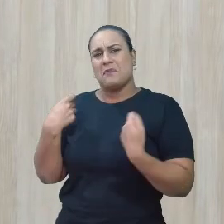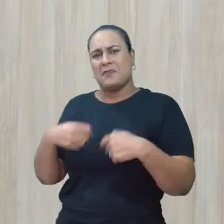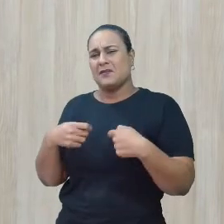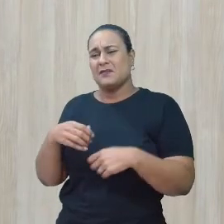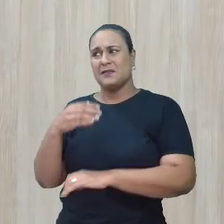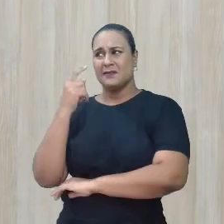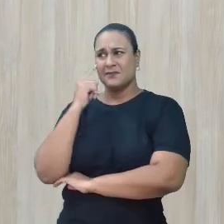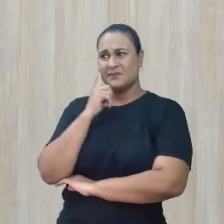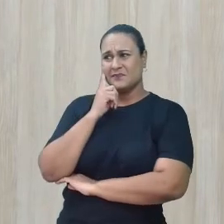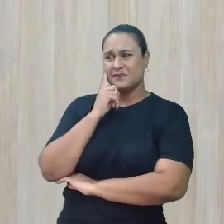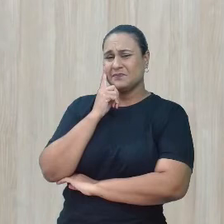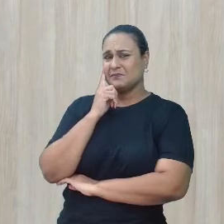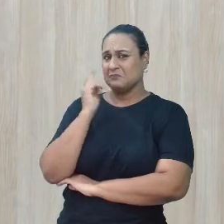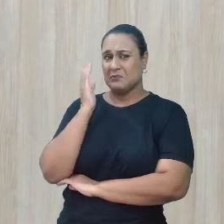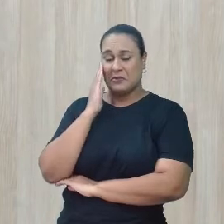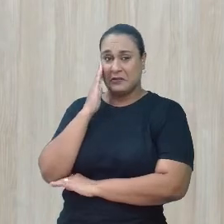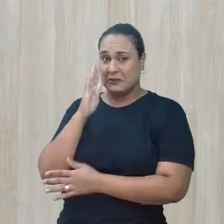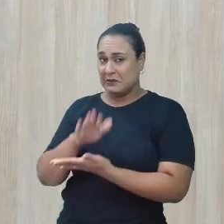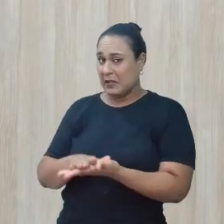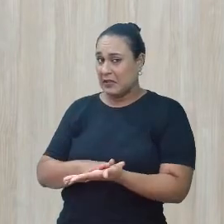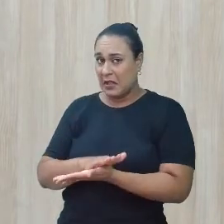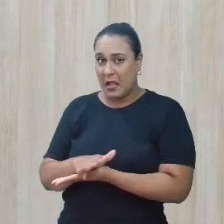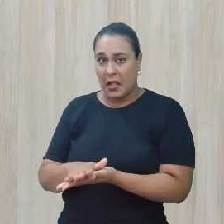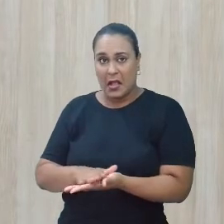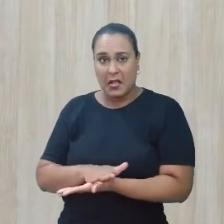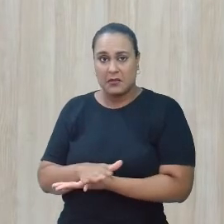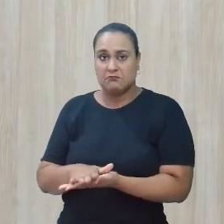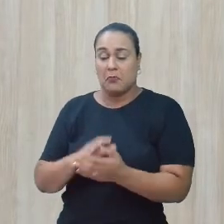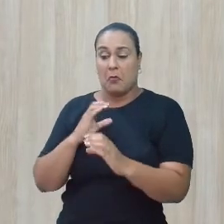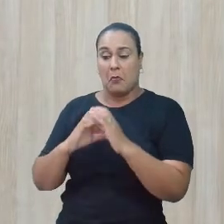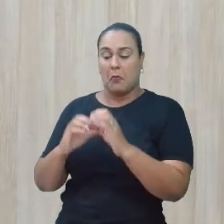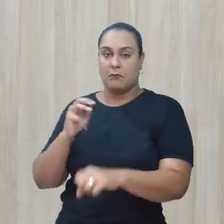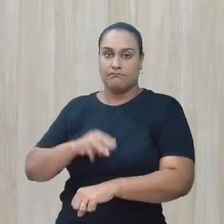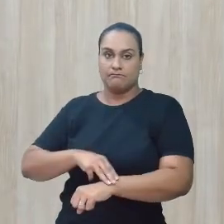cara enrugada de quem não está entendendo nada do que ele está falando, tá certo?